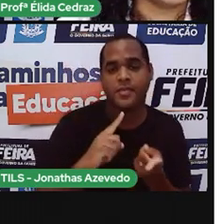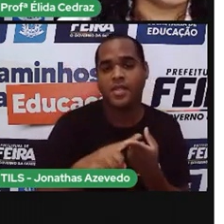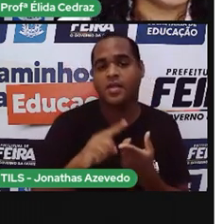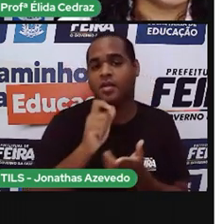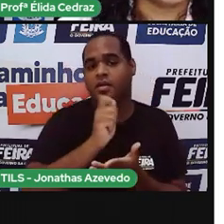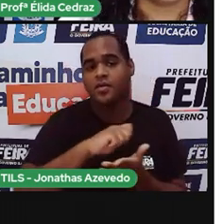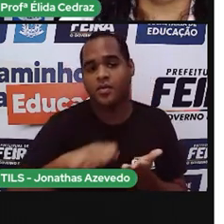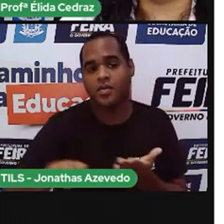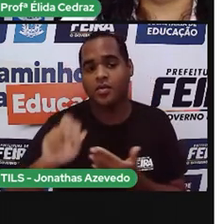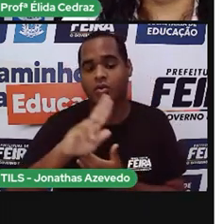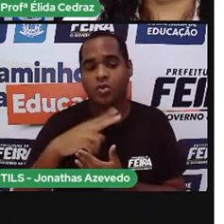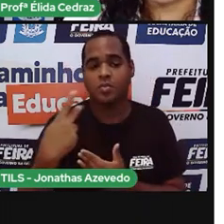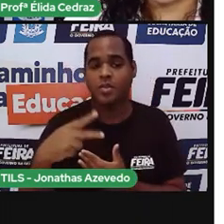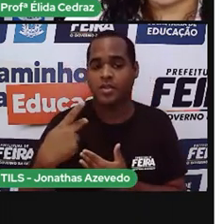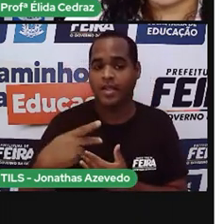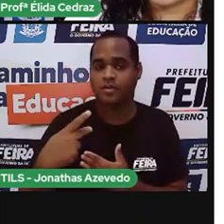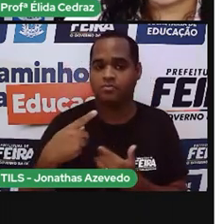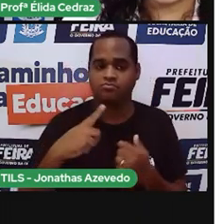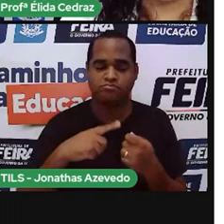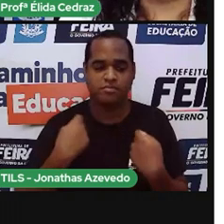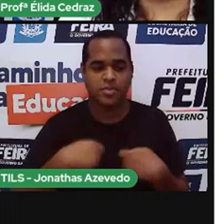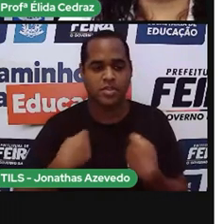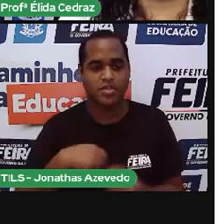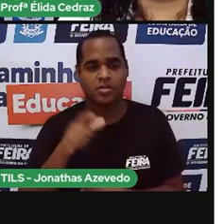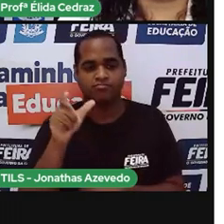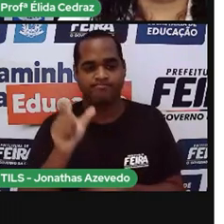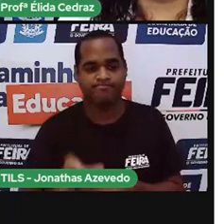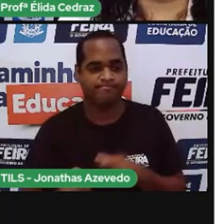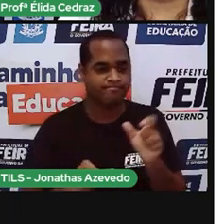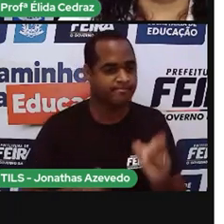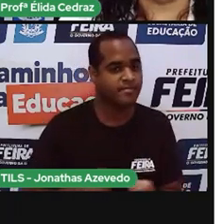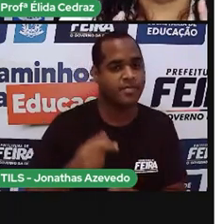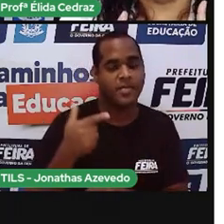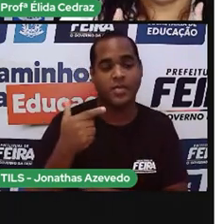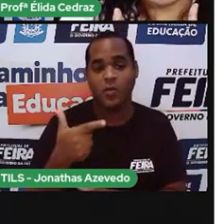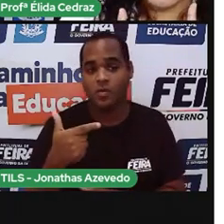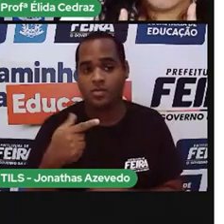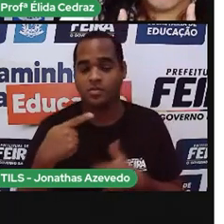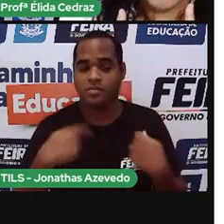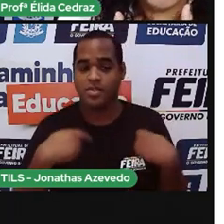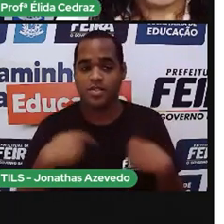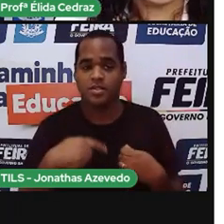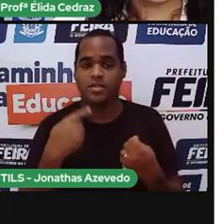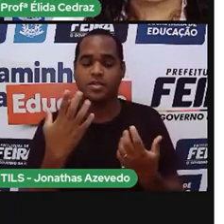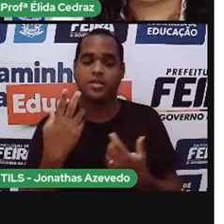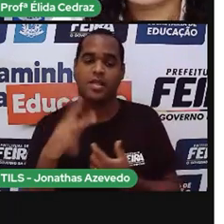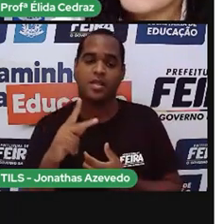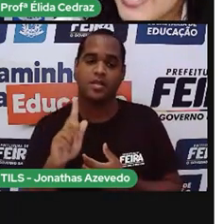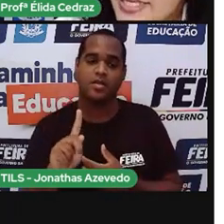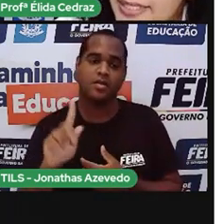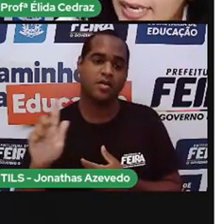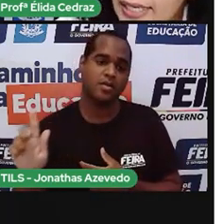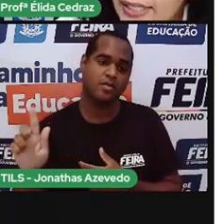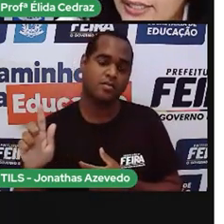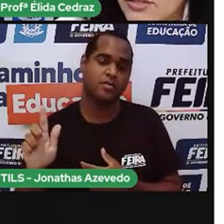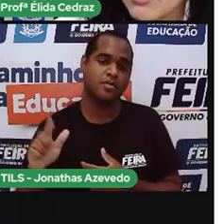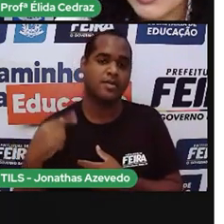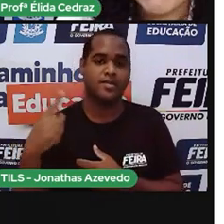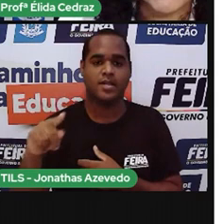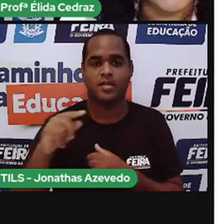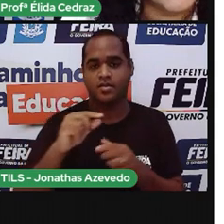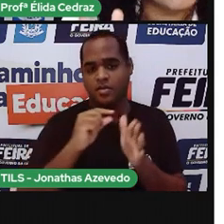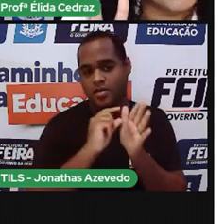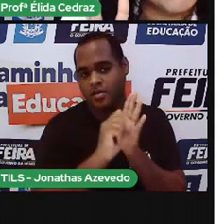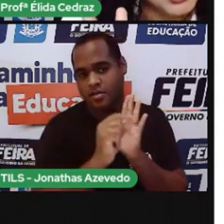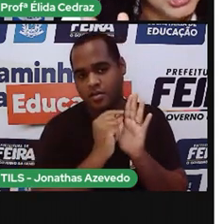Escreva o nome de dois produtos que são vendidos por quilo. Nessa linha,